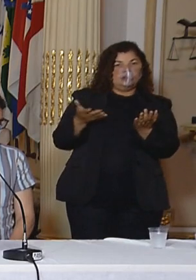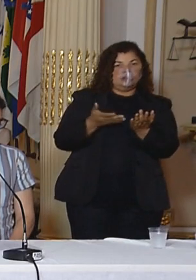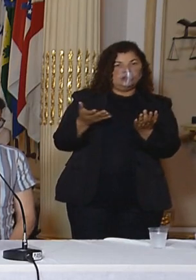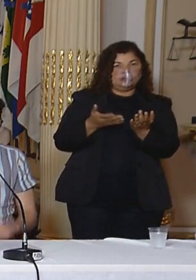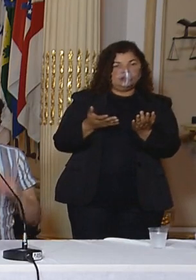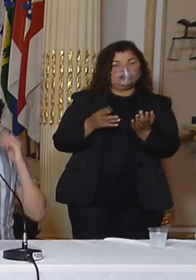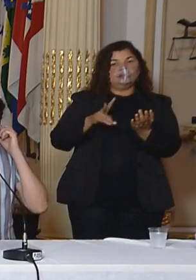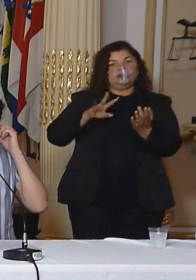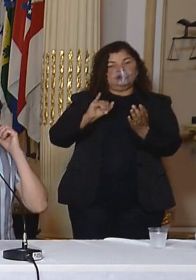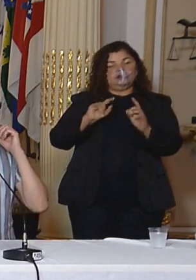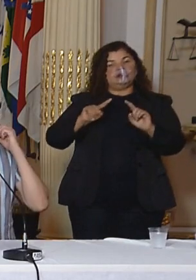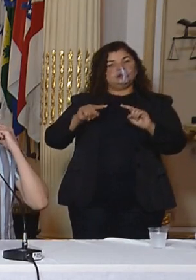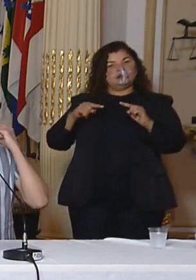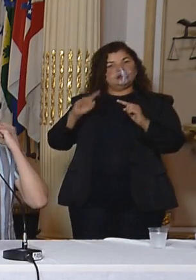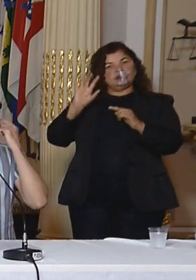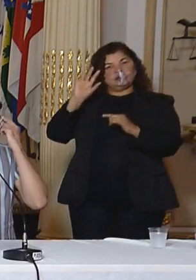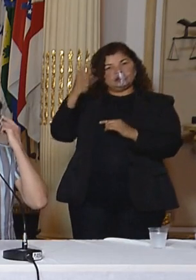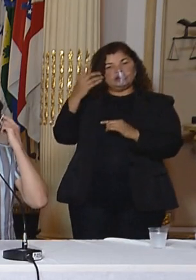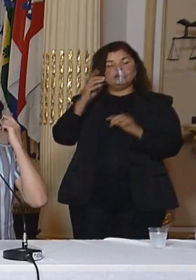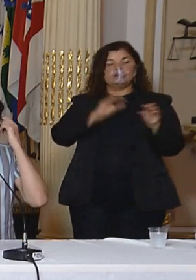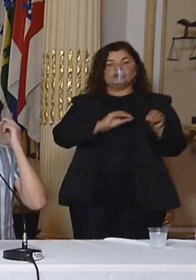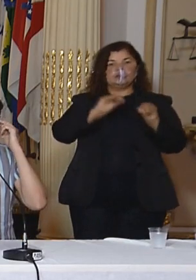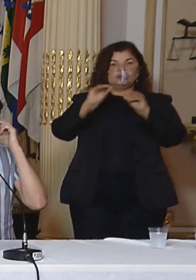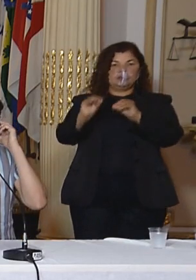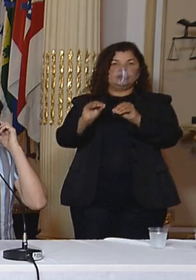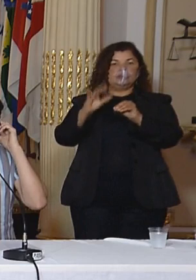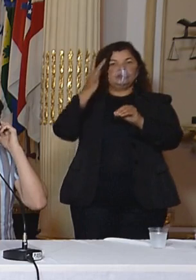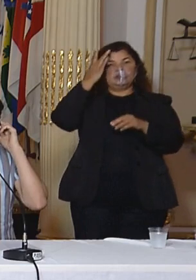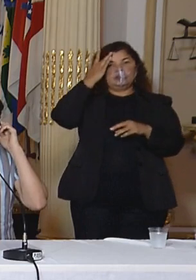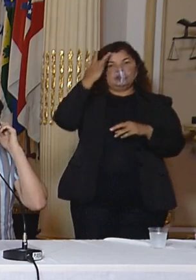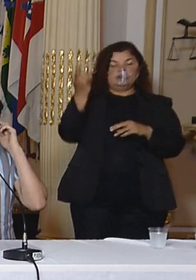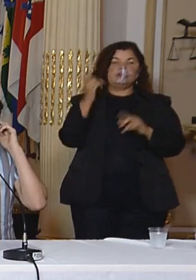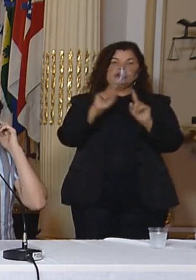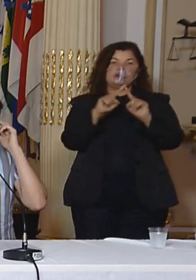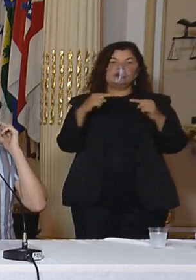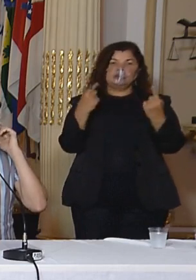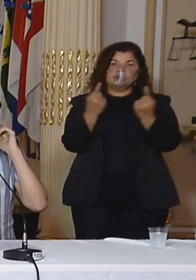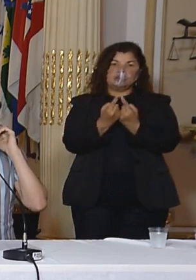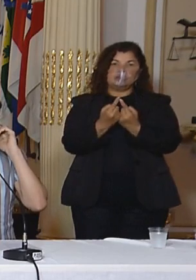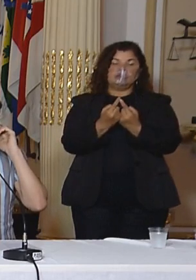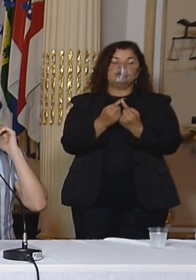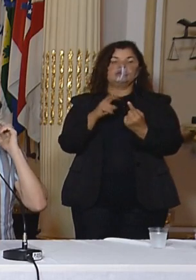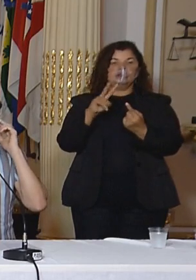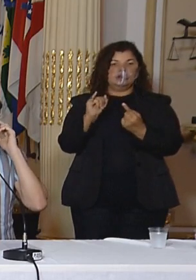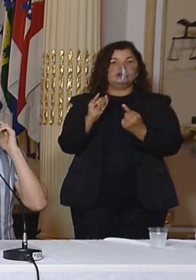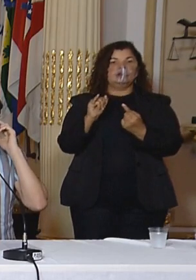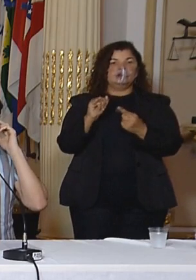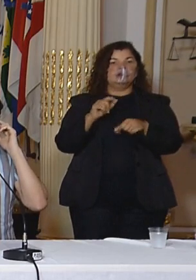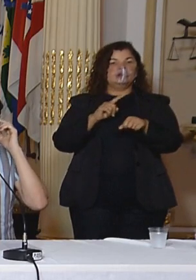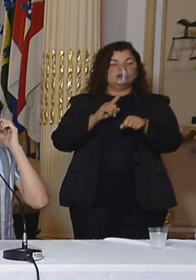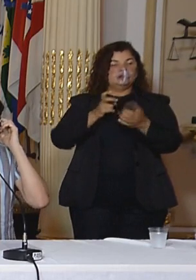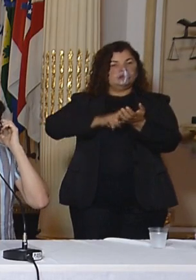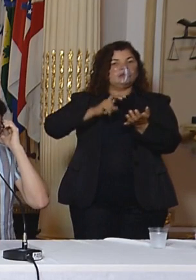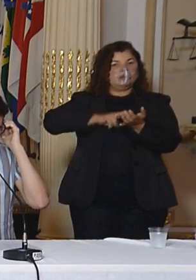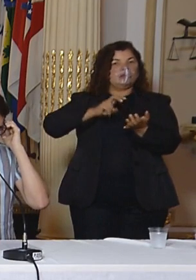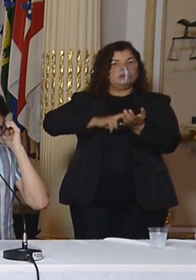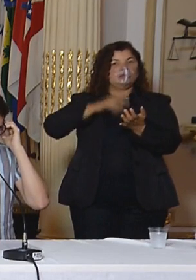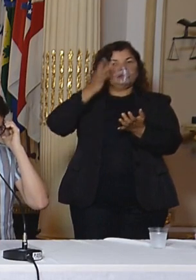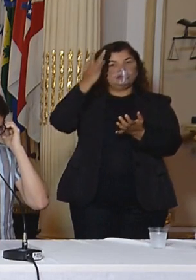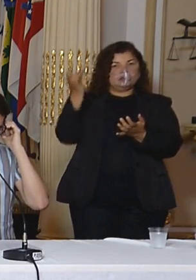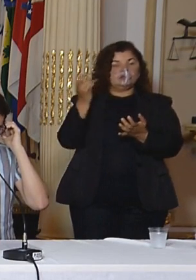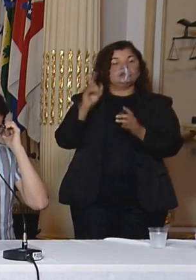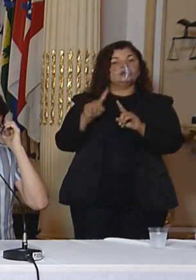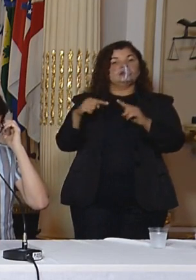em comum acordo, nós transferimos essa reunião para amanhã. Então, essa reunião vai acontecer amanhã pela manhã. E ela